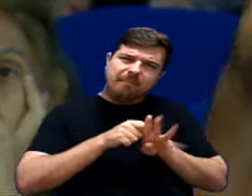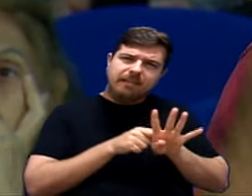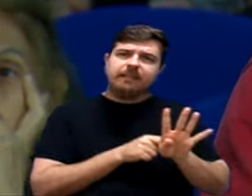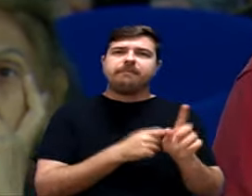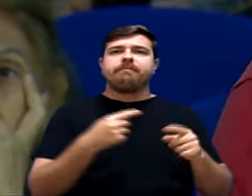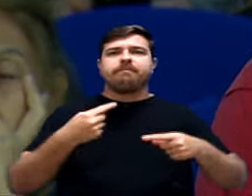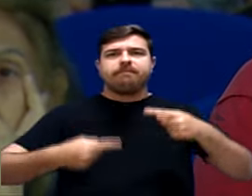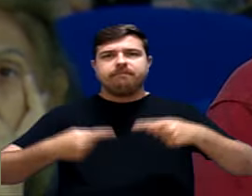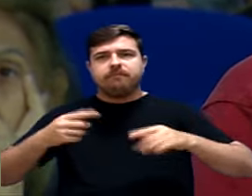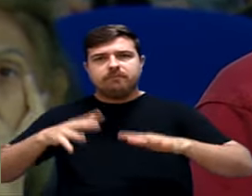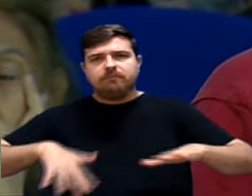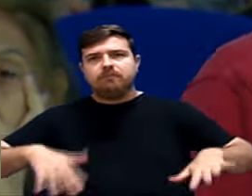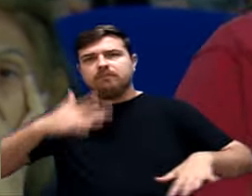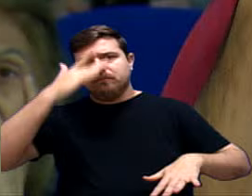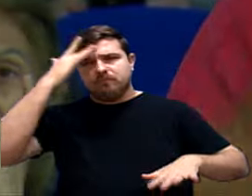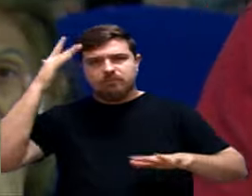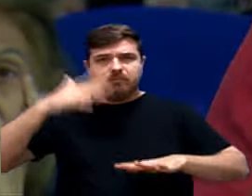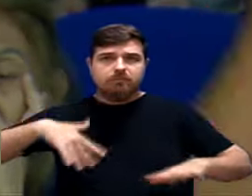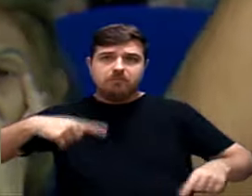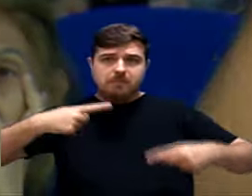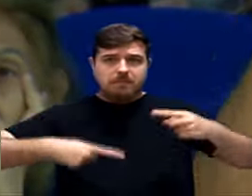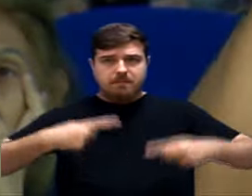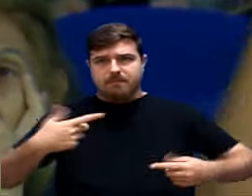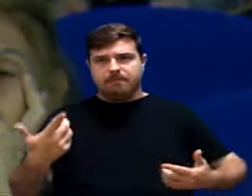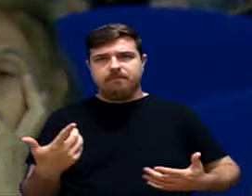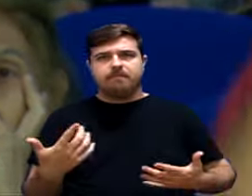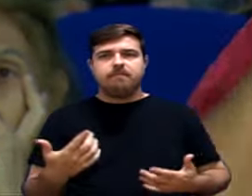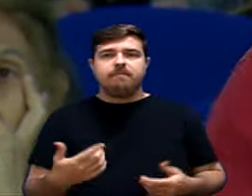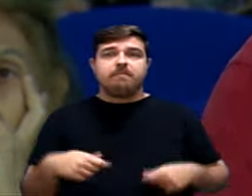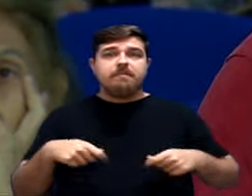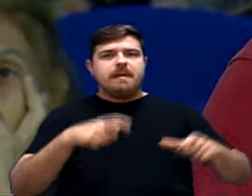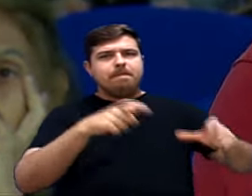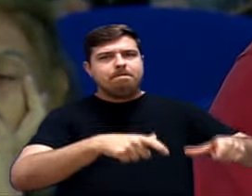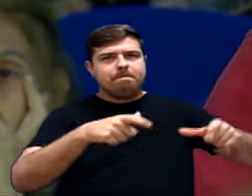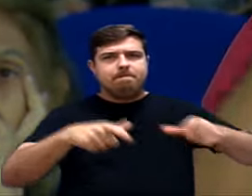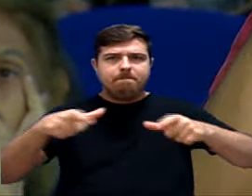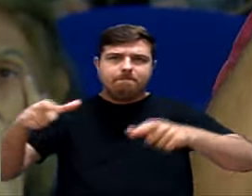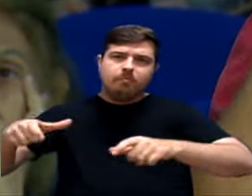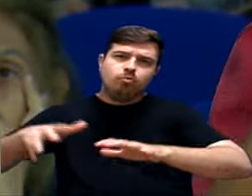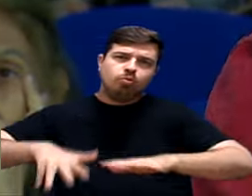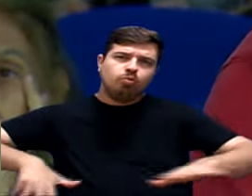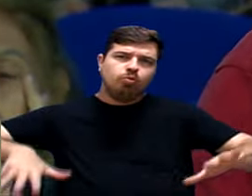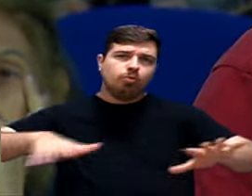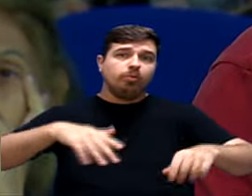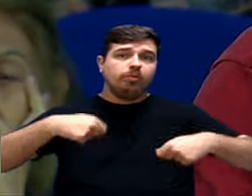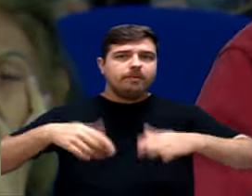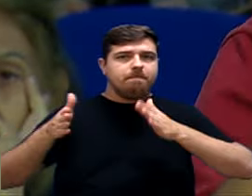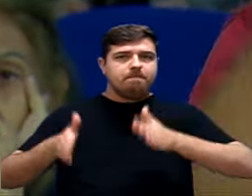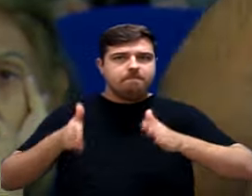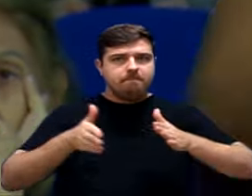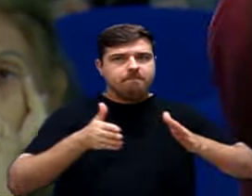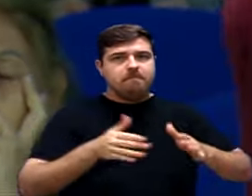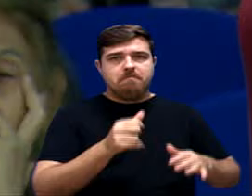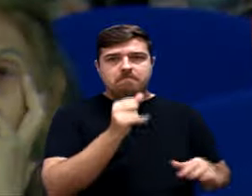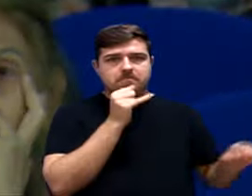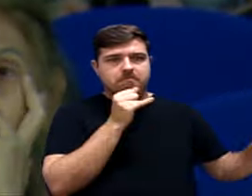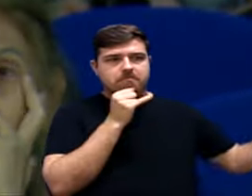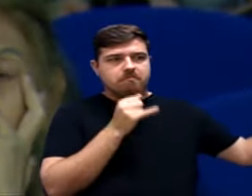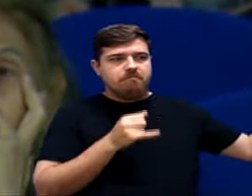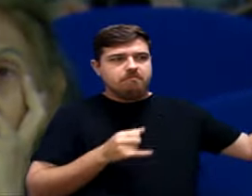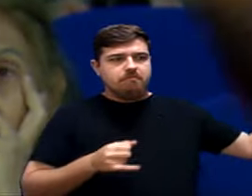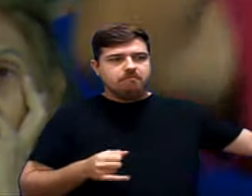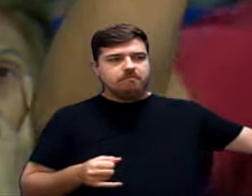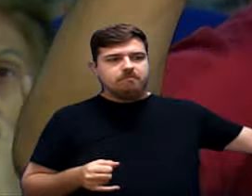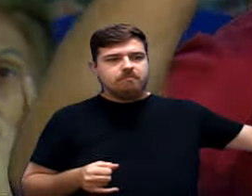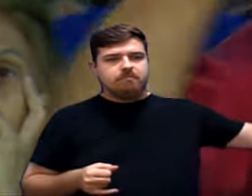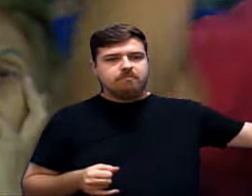debate com a população e aí esse debate precisa ser em cada bairro na cidade ele precisa organizado do modo sistemático por exemplo Acabou meu tempo agora